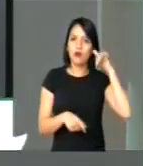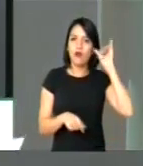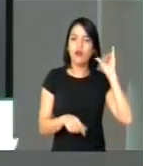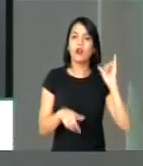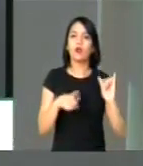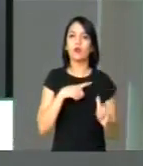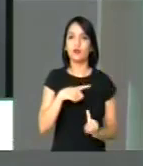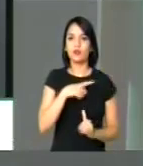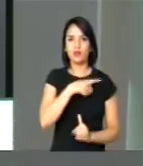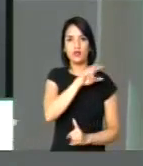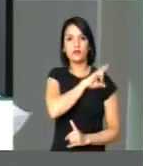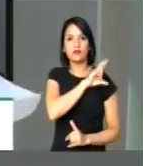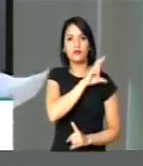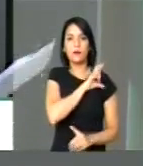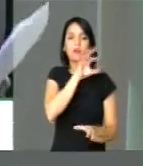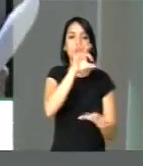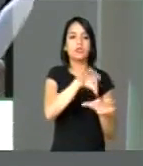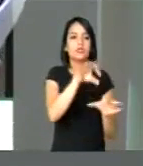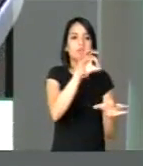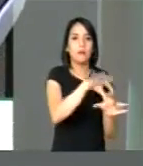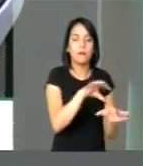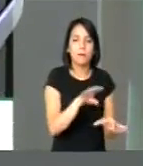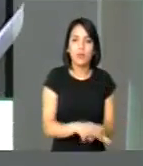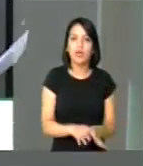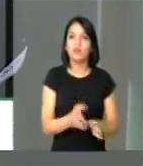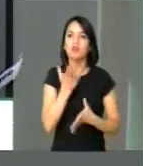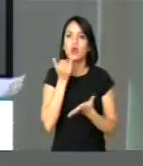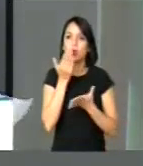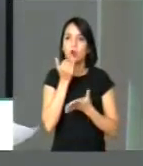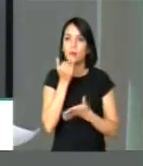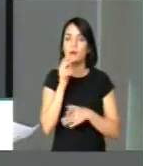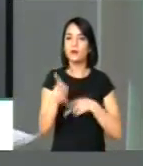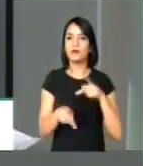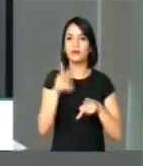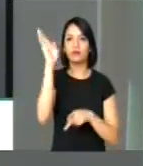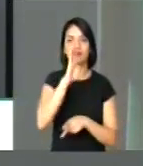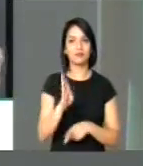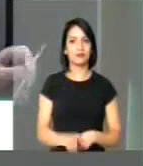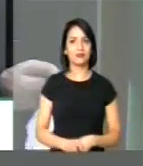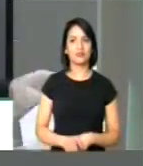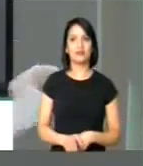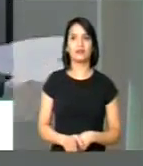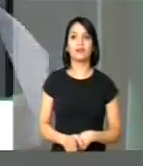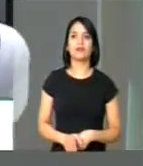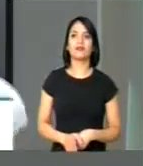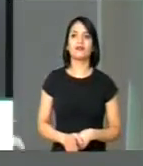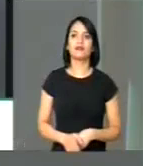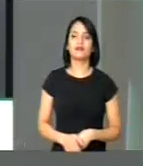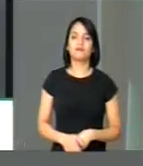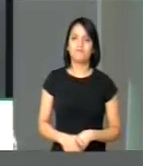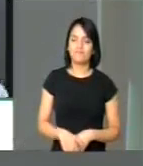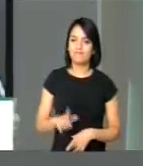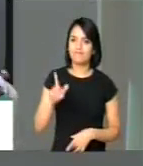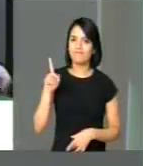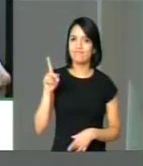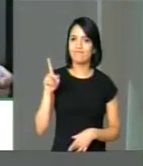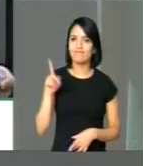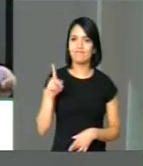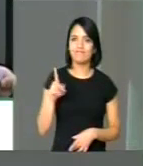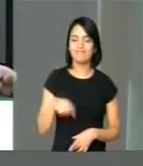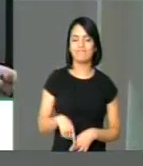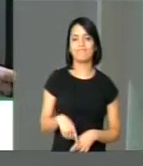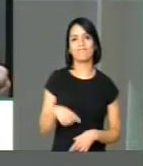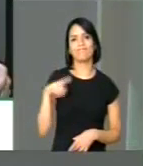semente à terra e produzir o pão que vai à mesa do povo brasileiro, a situação ela está muito